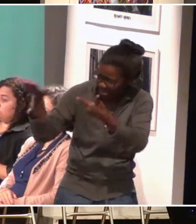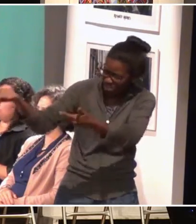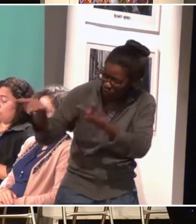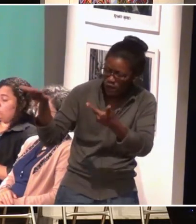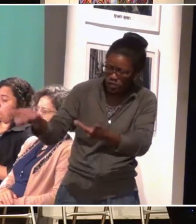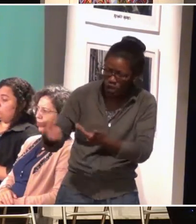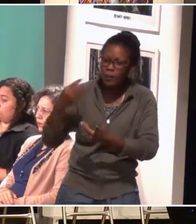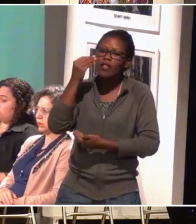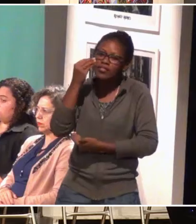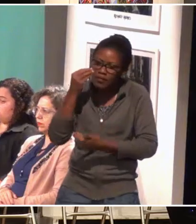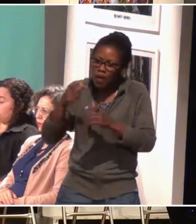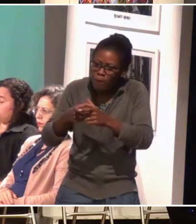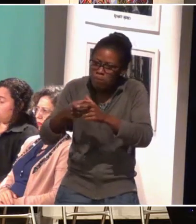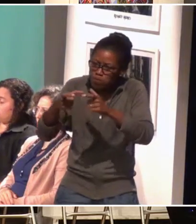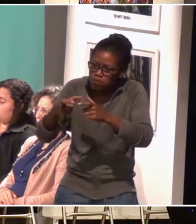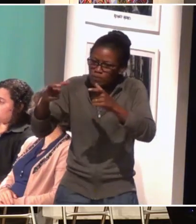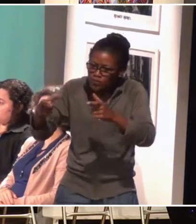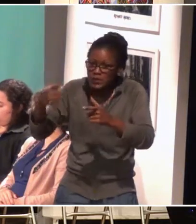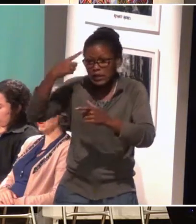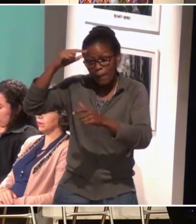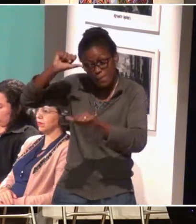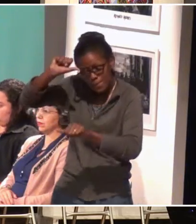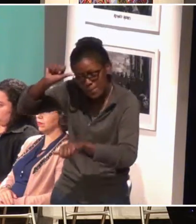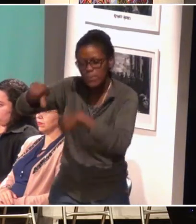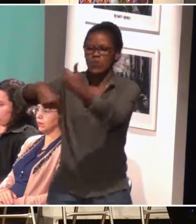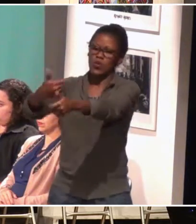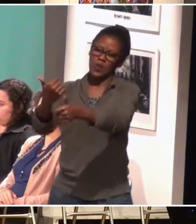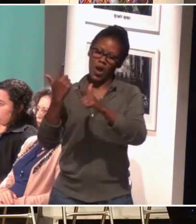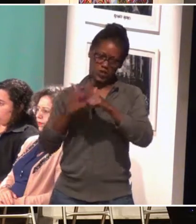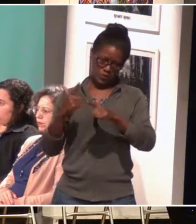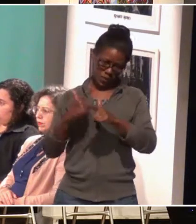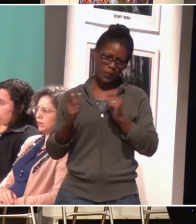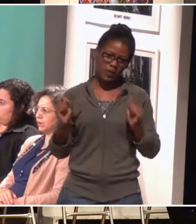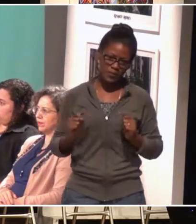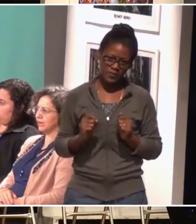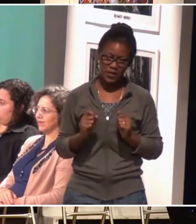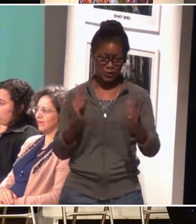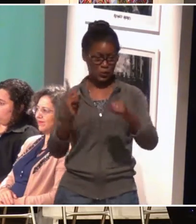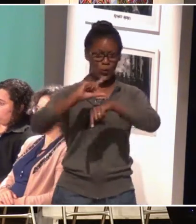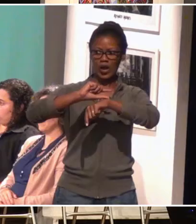para, pelo menos, tentar reverter um pouco essa problemática. Eu já estou vendo ali o horário.